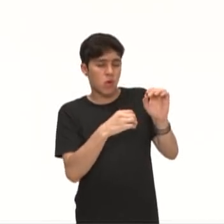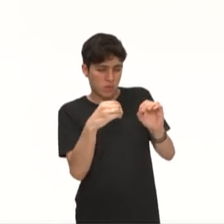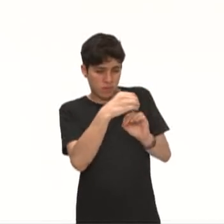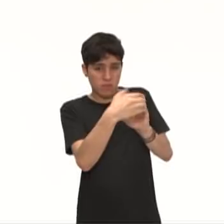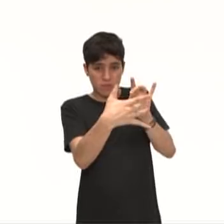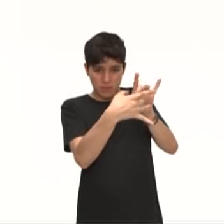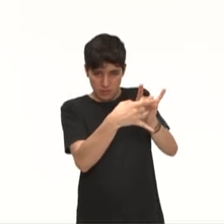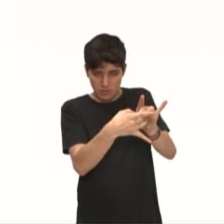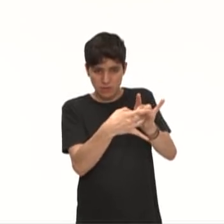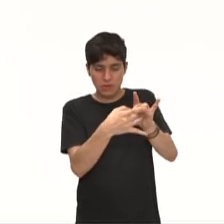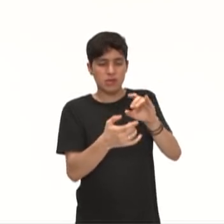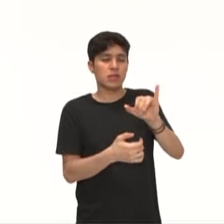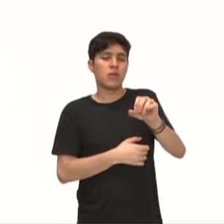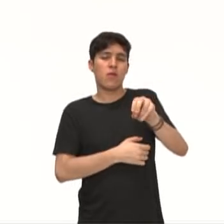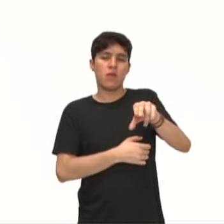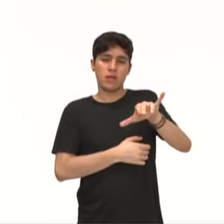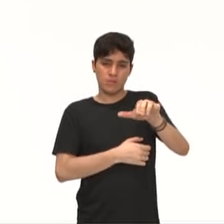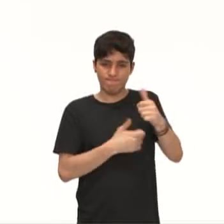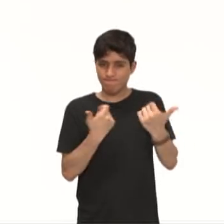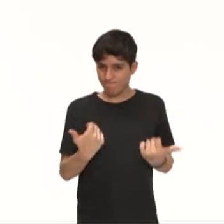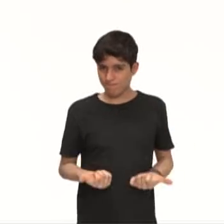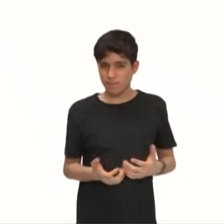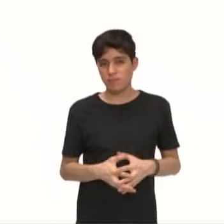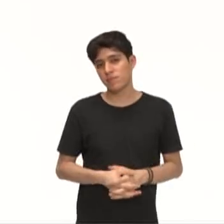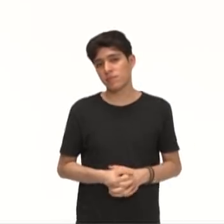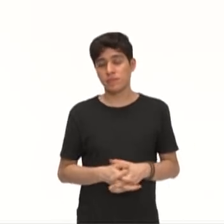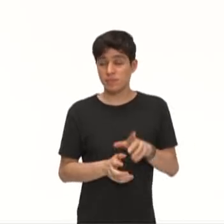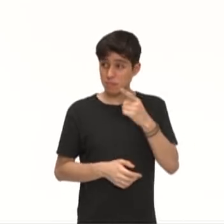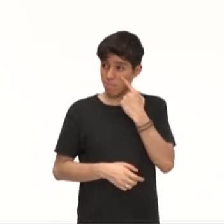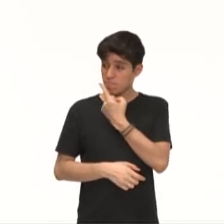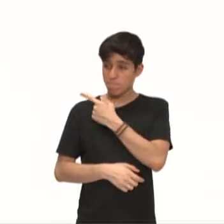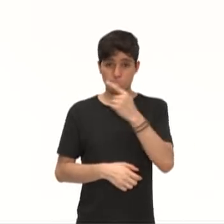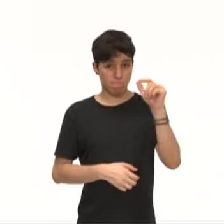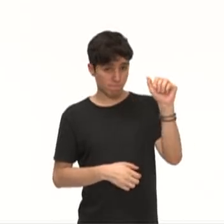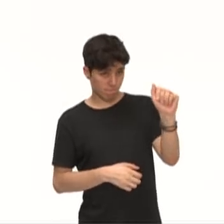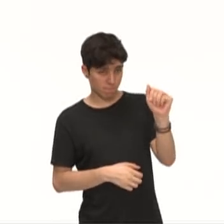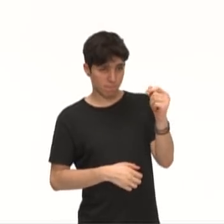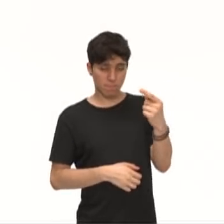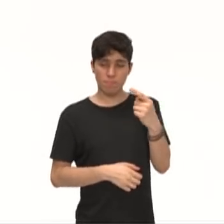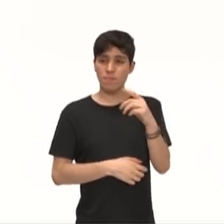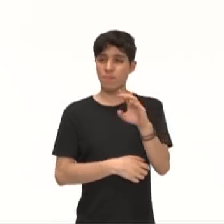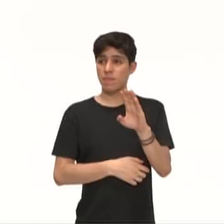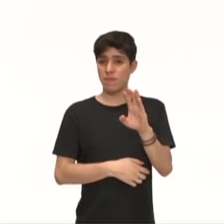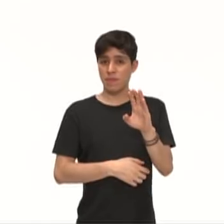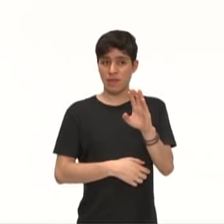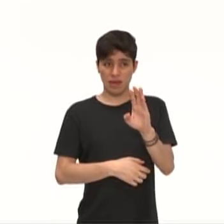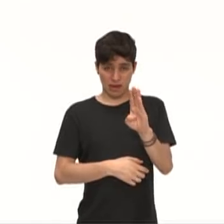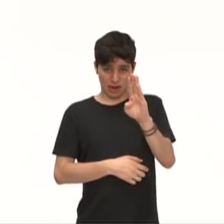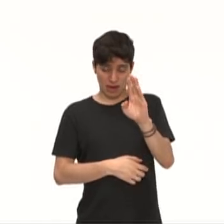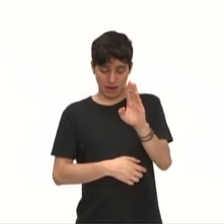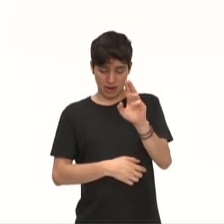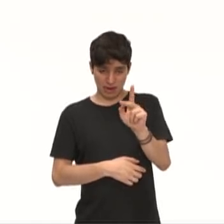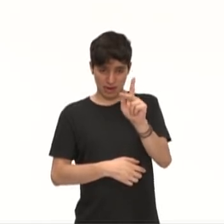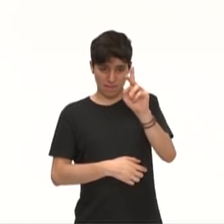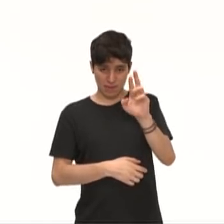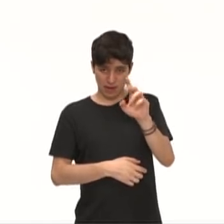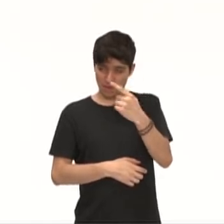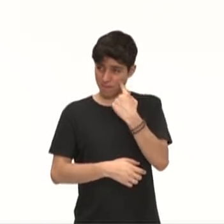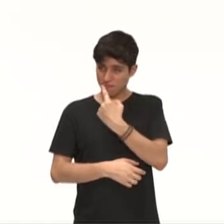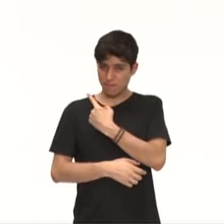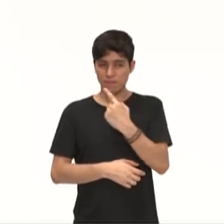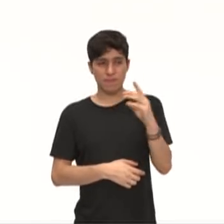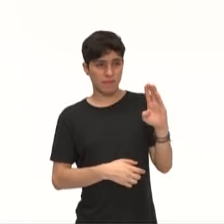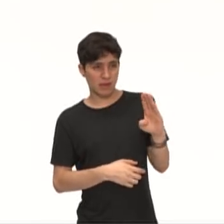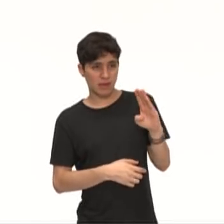uma ligação do tipo iônica. Mais uma vez, iônica ali. Letra A, brometo de potássio, KBr. B,